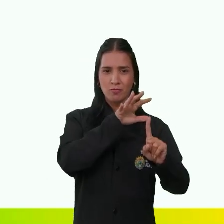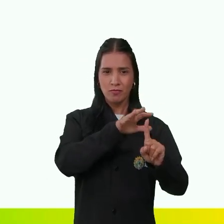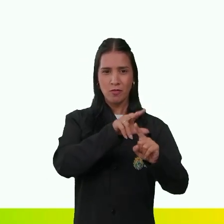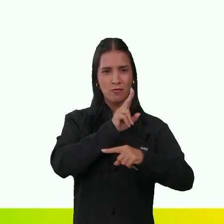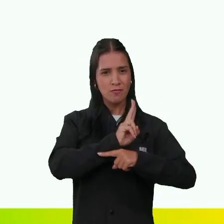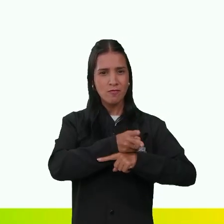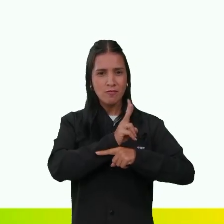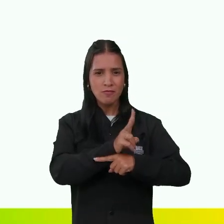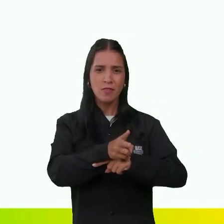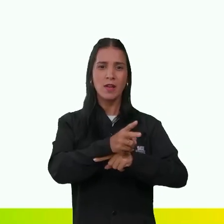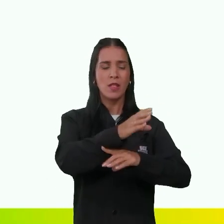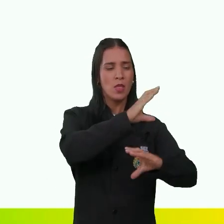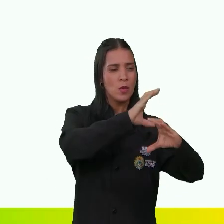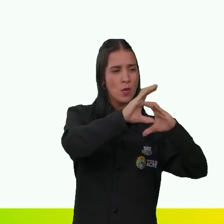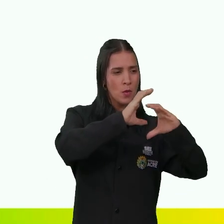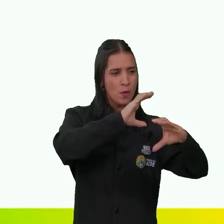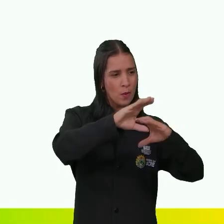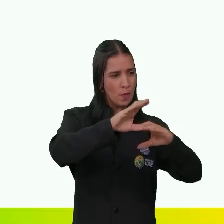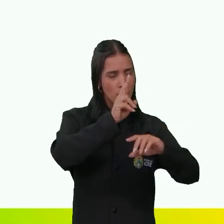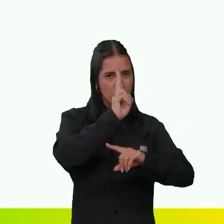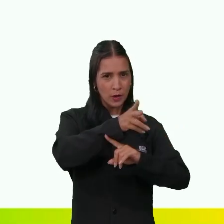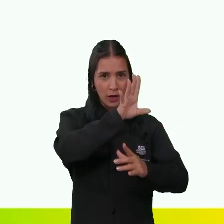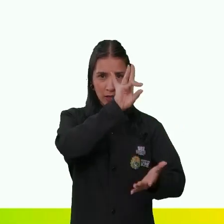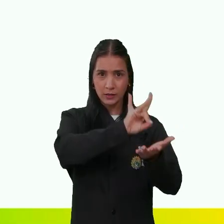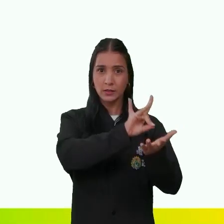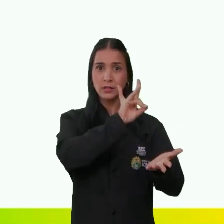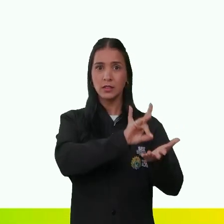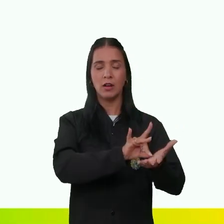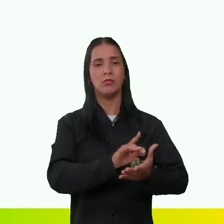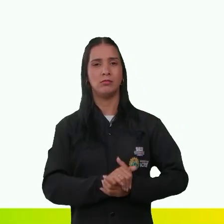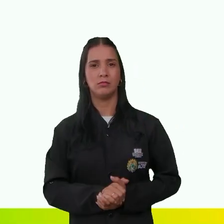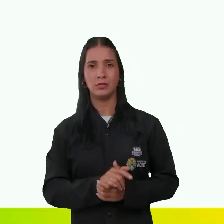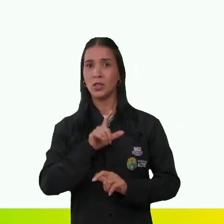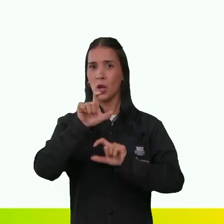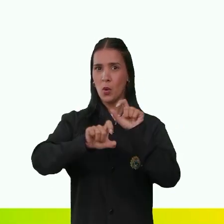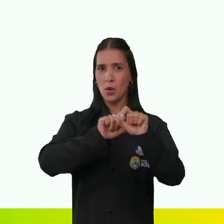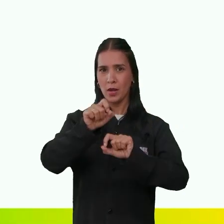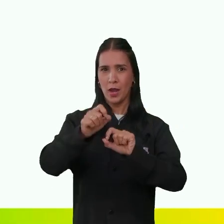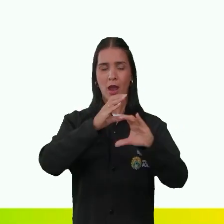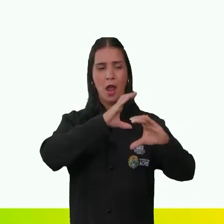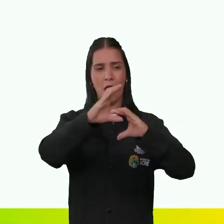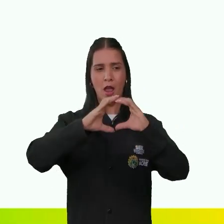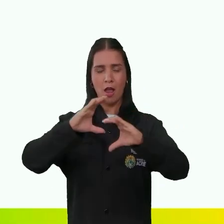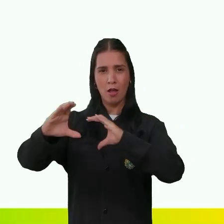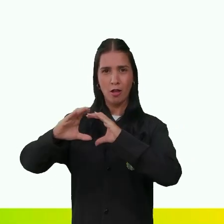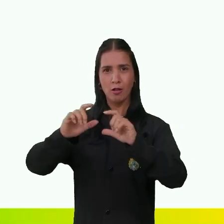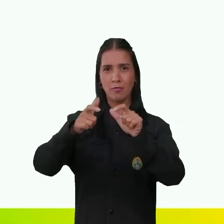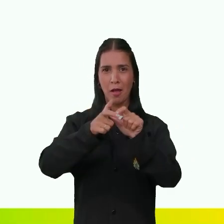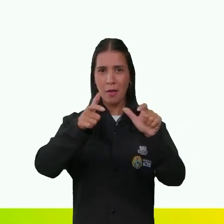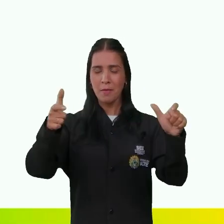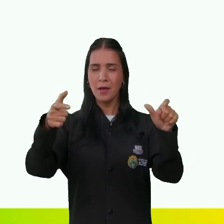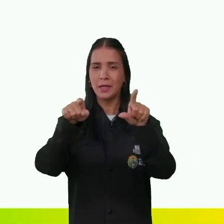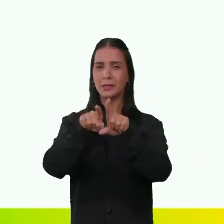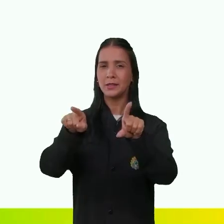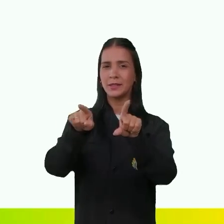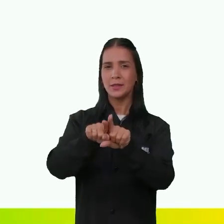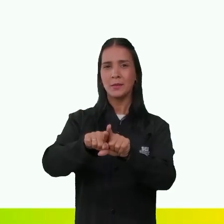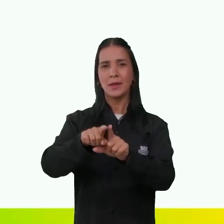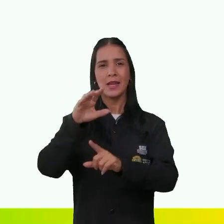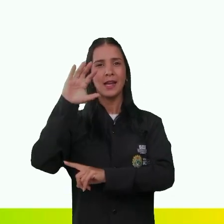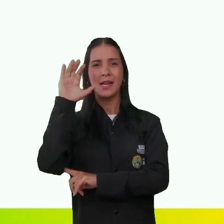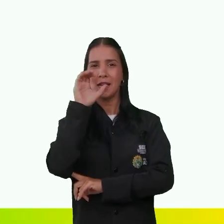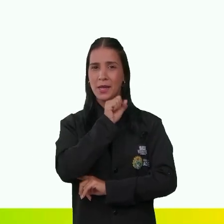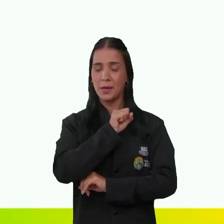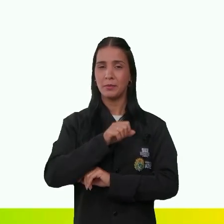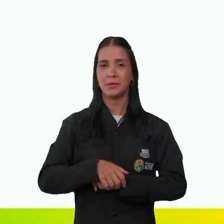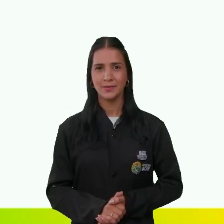instantânea. Então, é aquele negócio da comunicação abrangente e imediata. Seria essa a resposta? O que